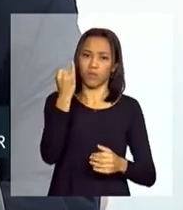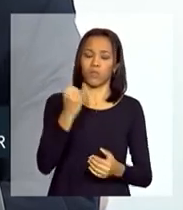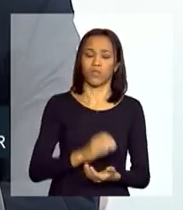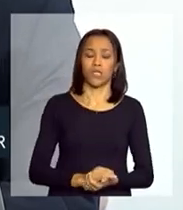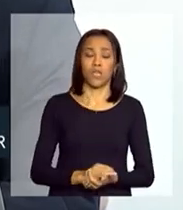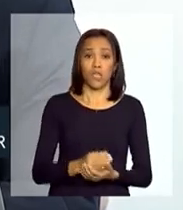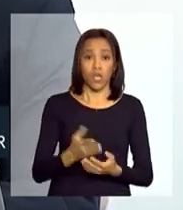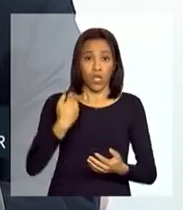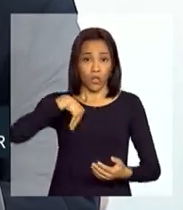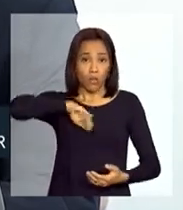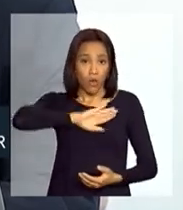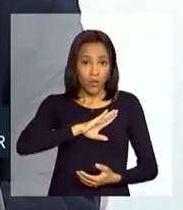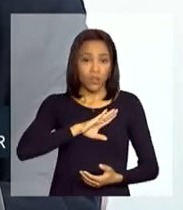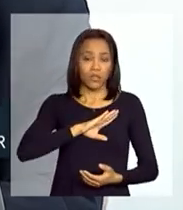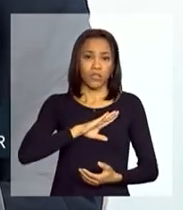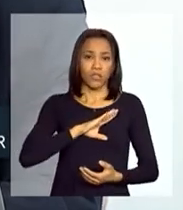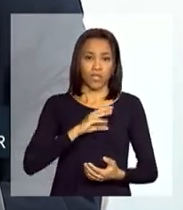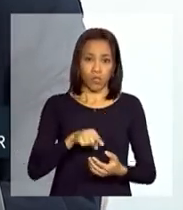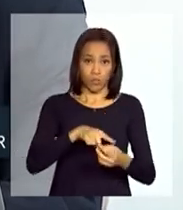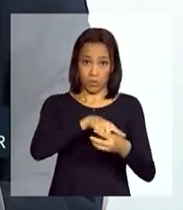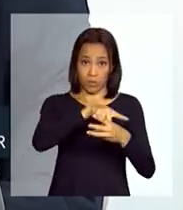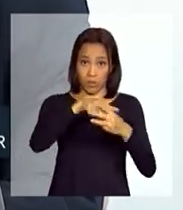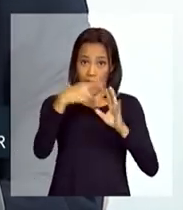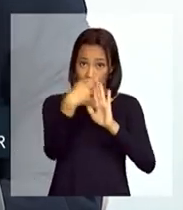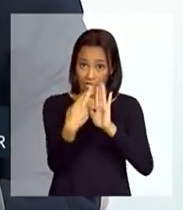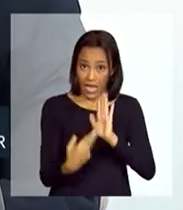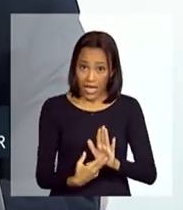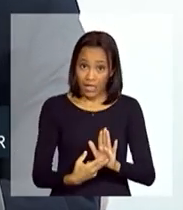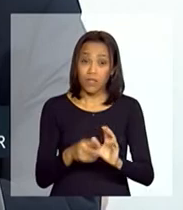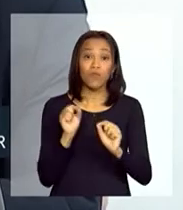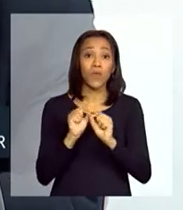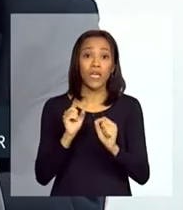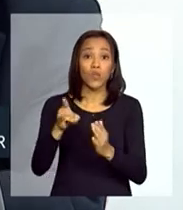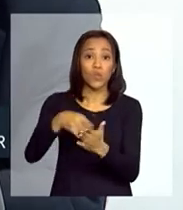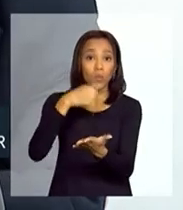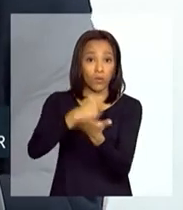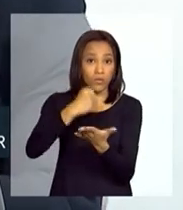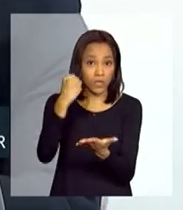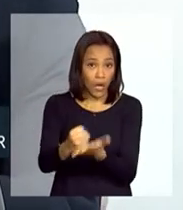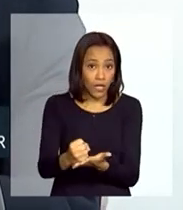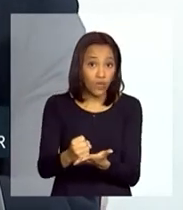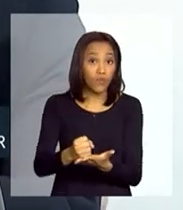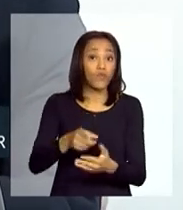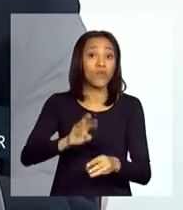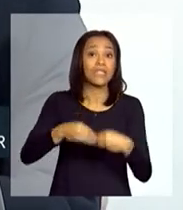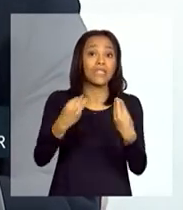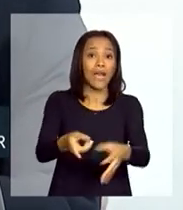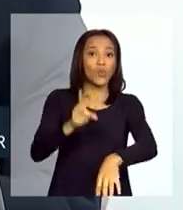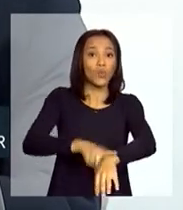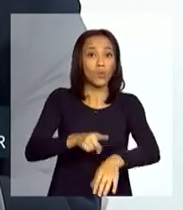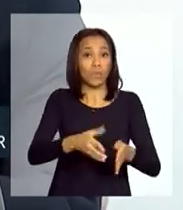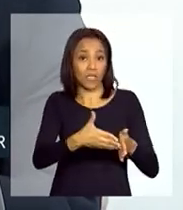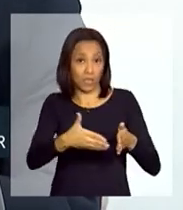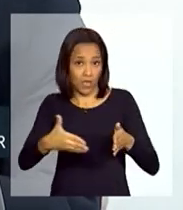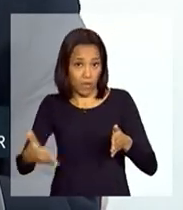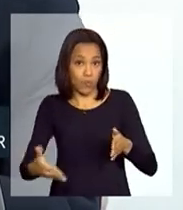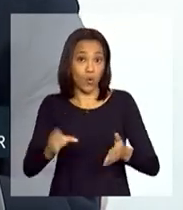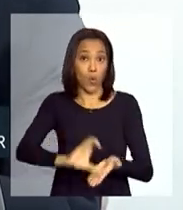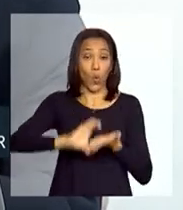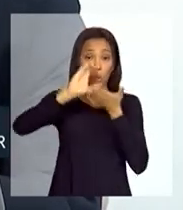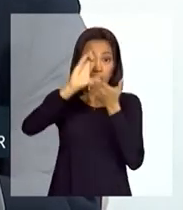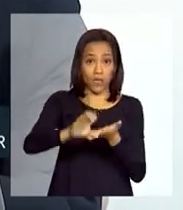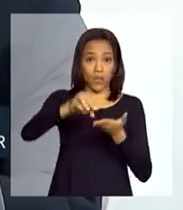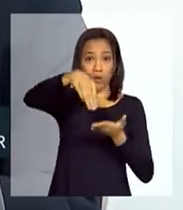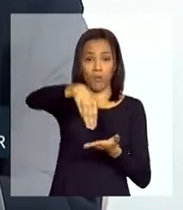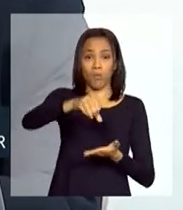que nós estamos mexendo em todas as Duas Medidas nos contratos foi dado um prazo pelo conselho monetário nacional para que essa Norma entre